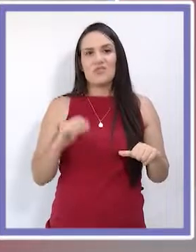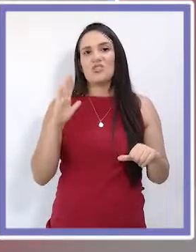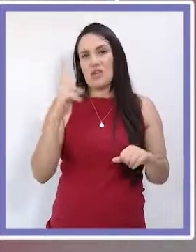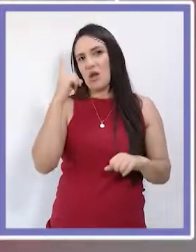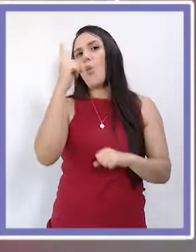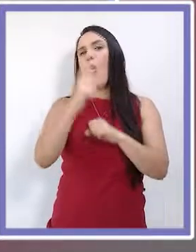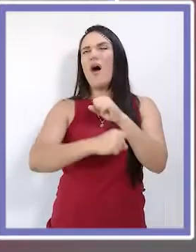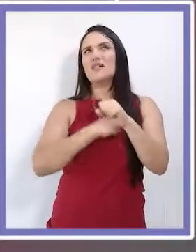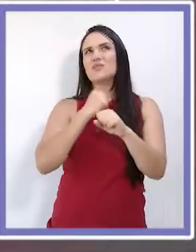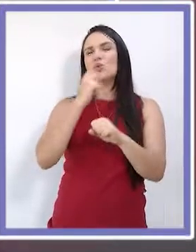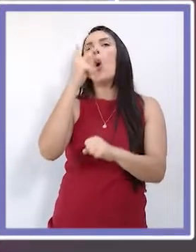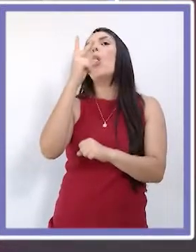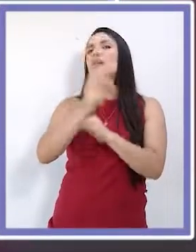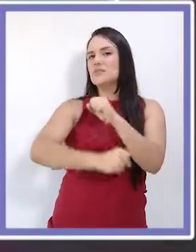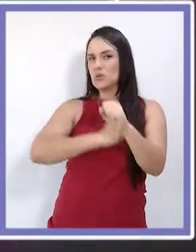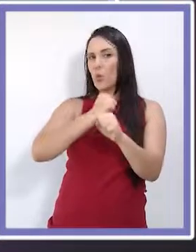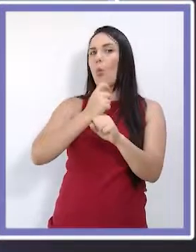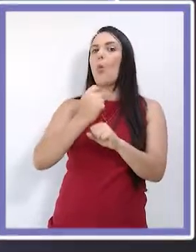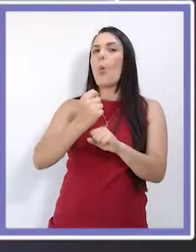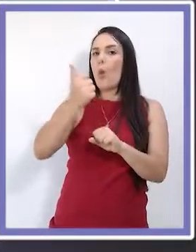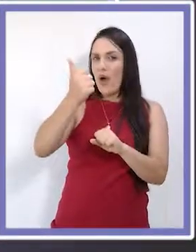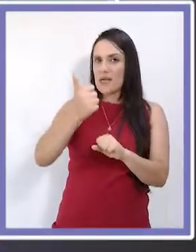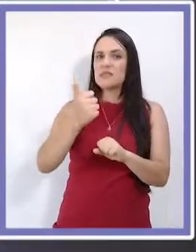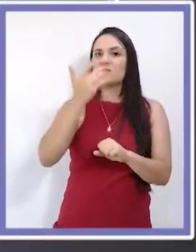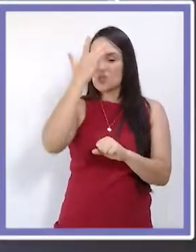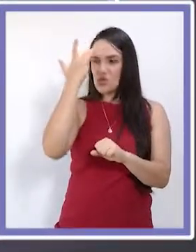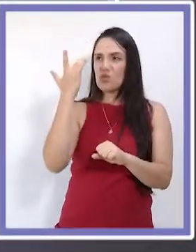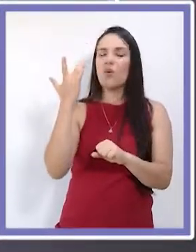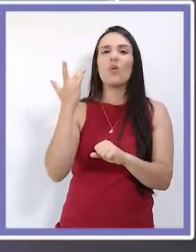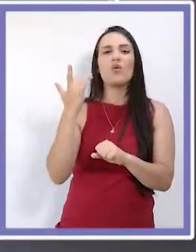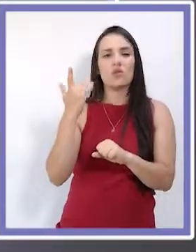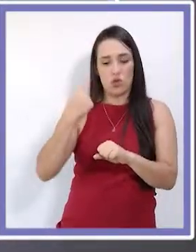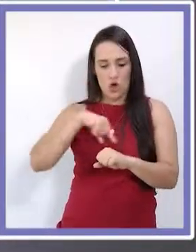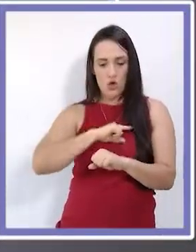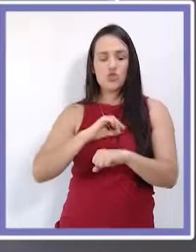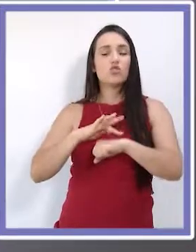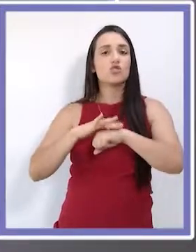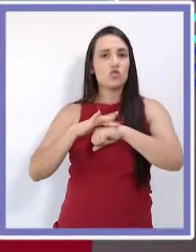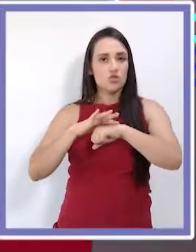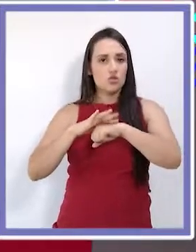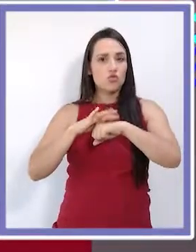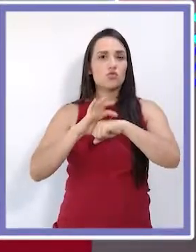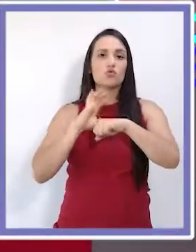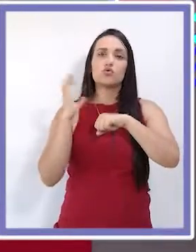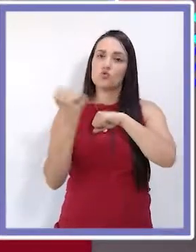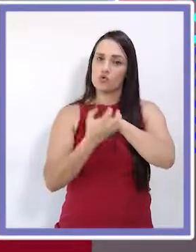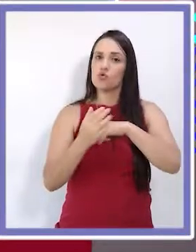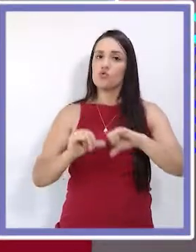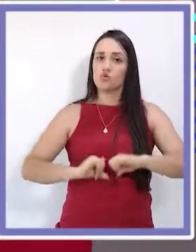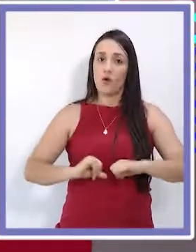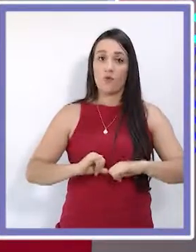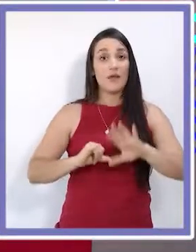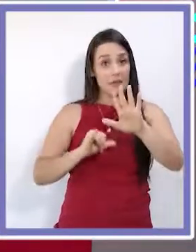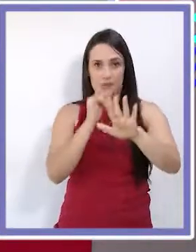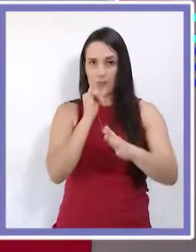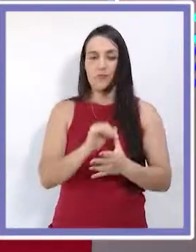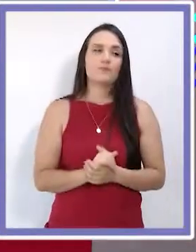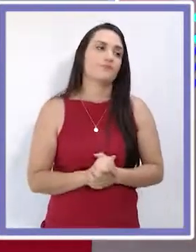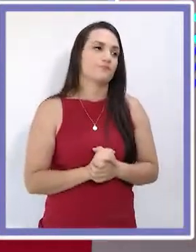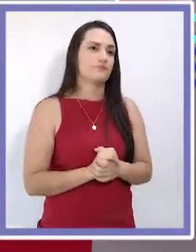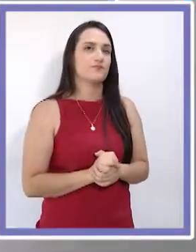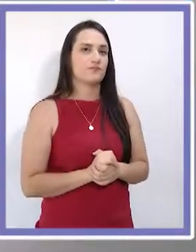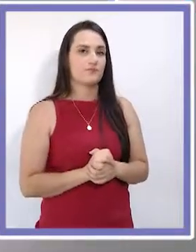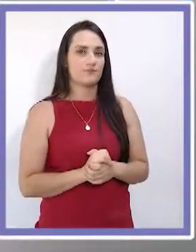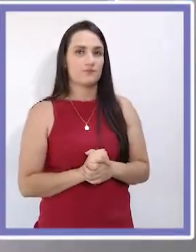aí quase 2 anos, né? 1 ano e meio já. Então, a gente tinha, por exemplo, um doador, a gente fazia o teste de Covid, dava o